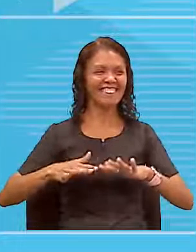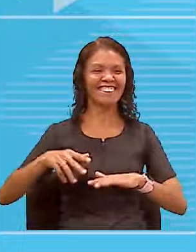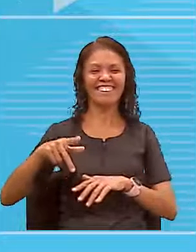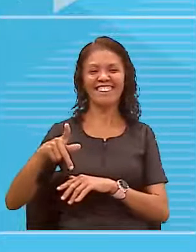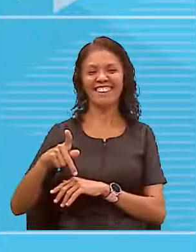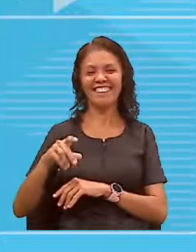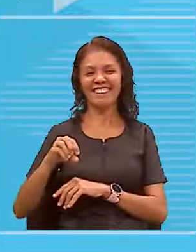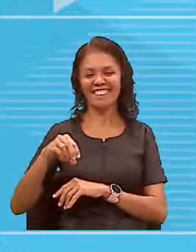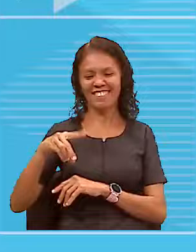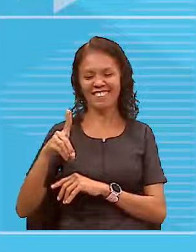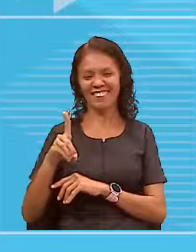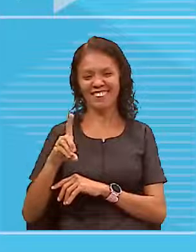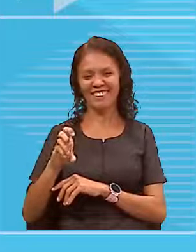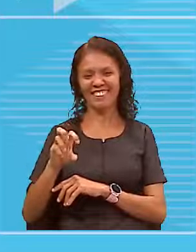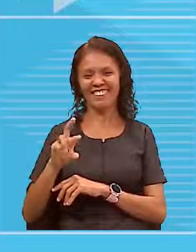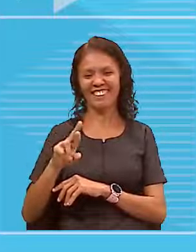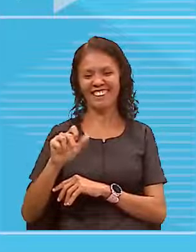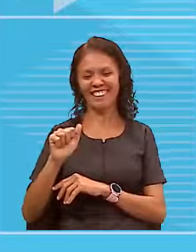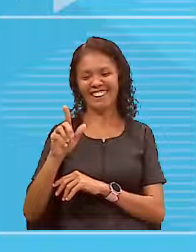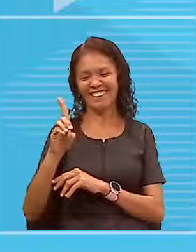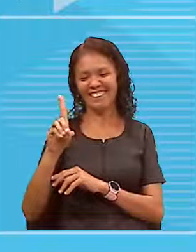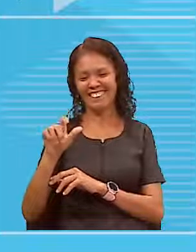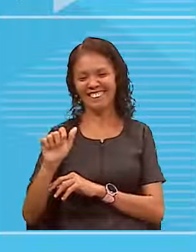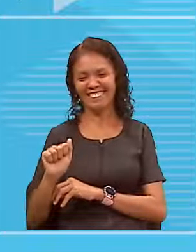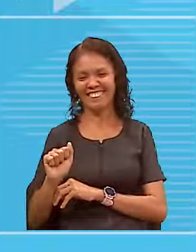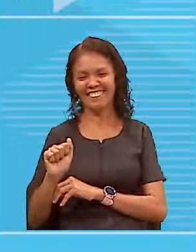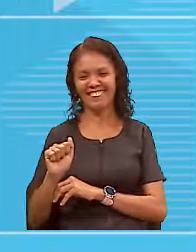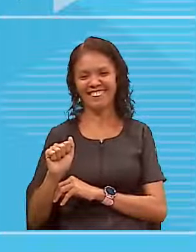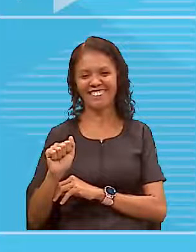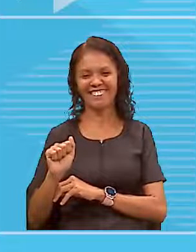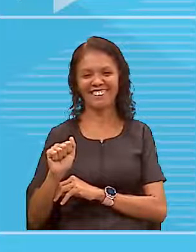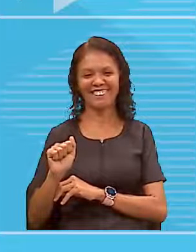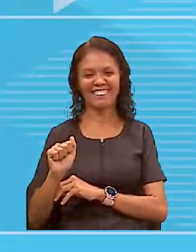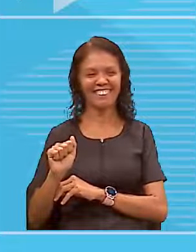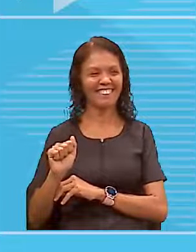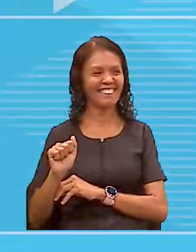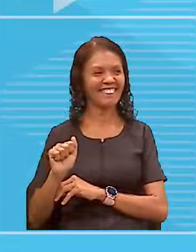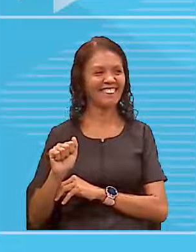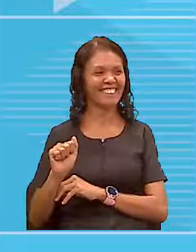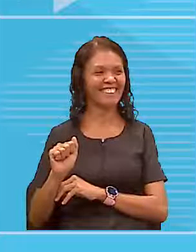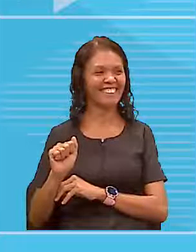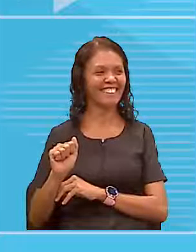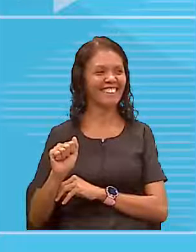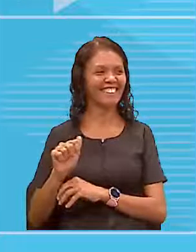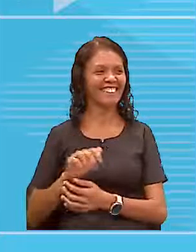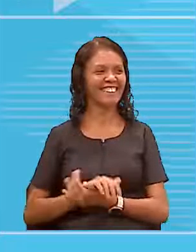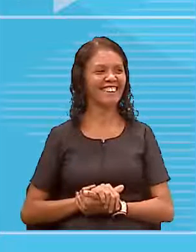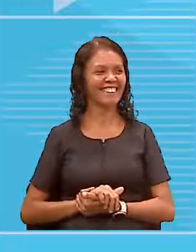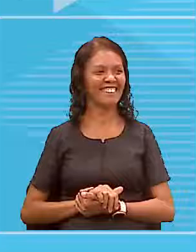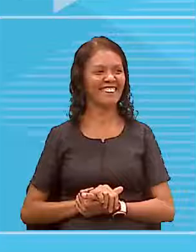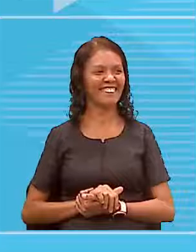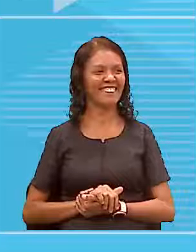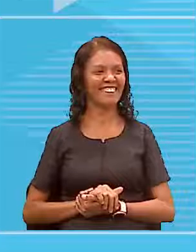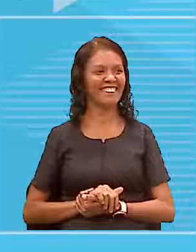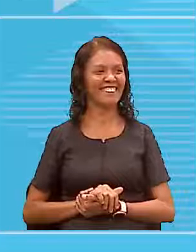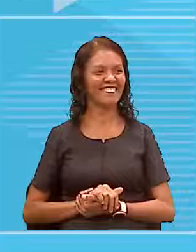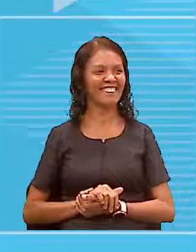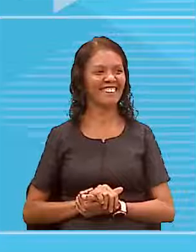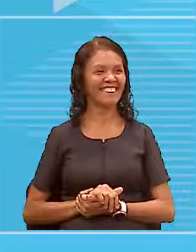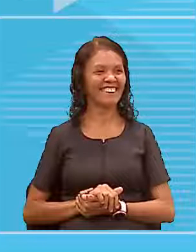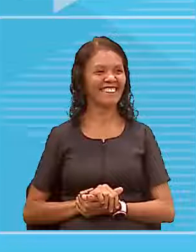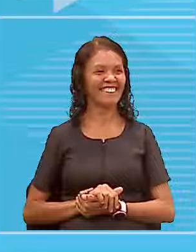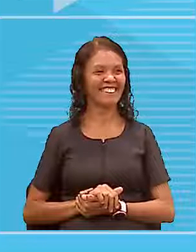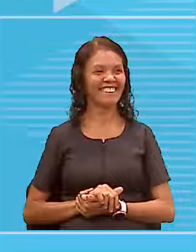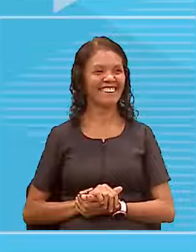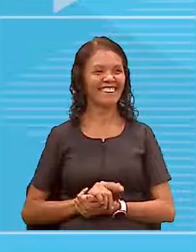exemplo da média aritmética ponderada, professor Gilvan. Ponderada seria a gente